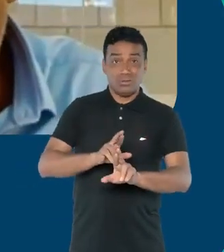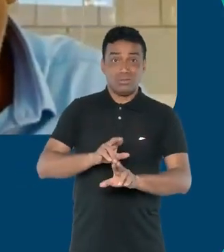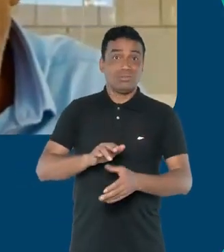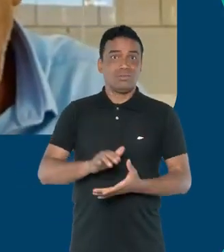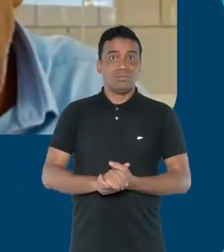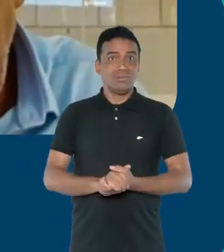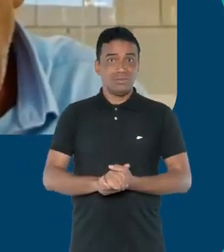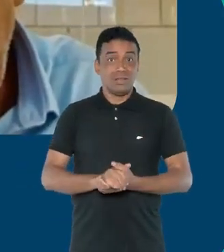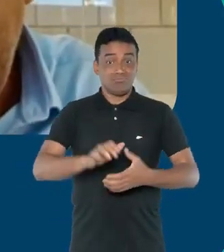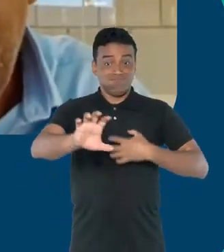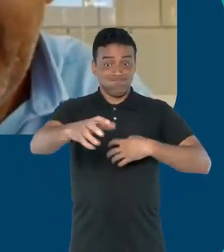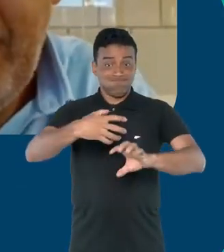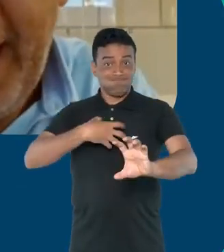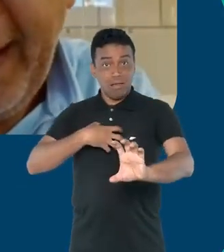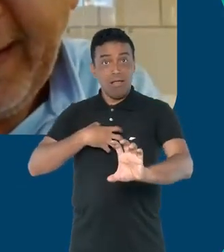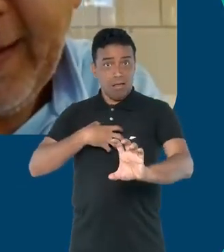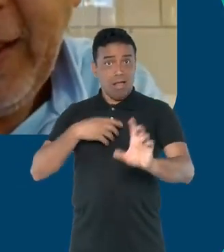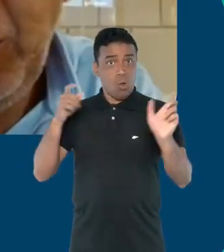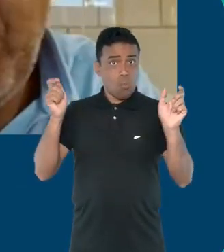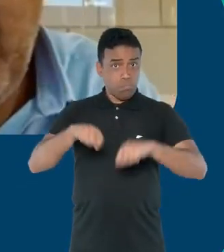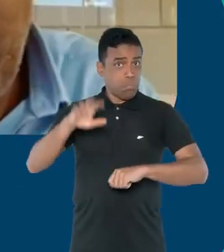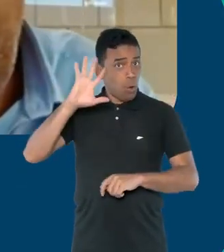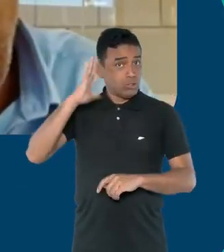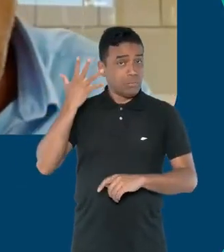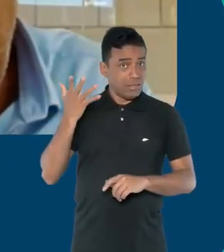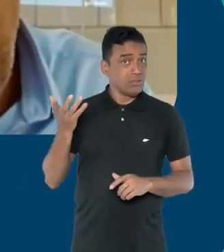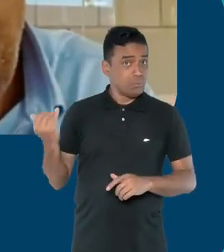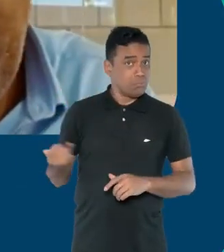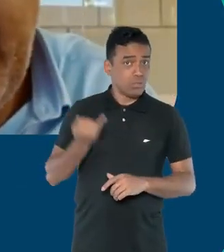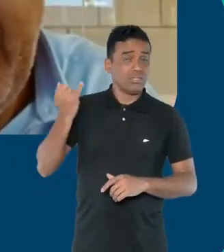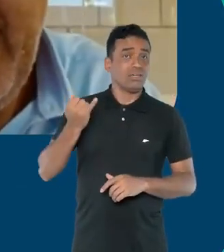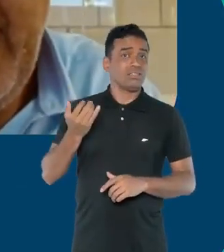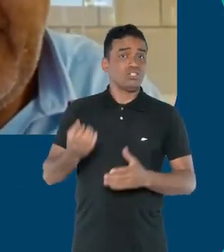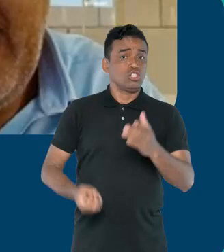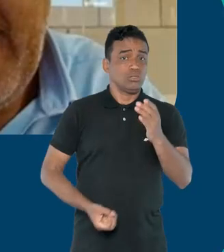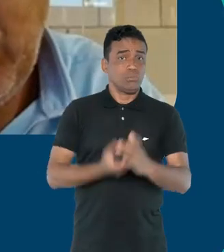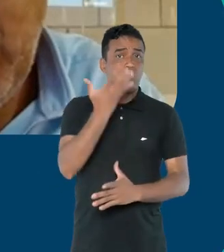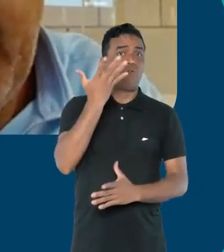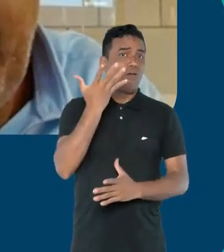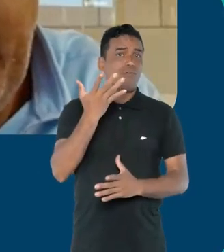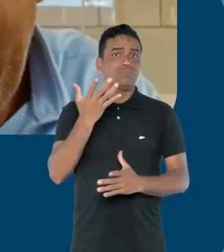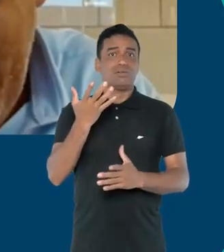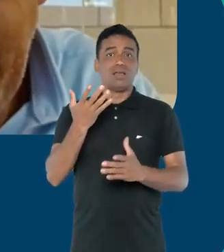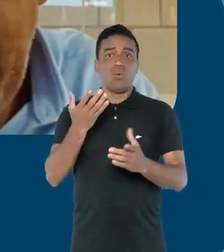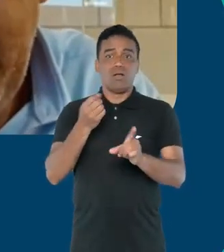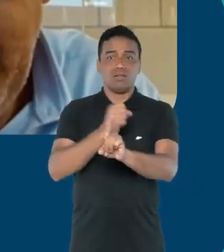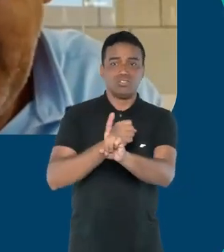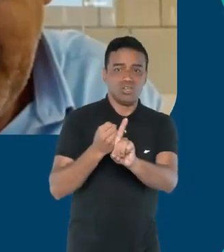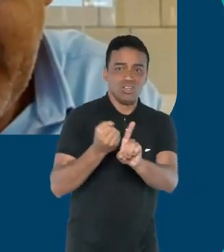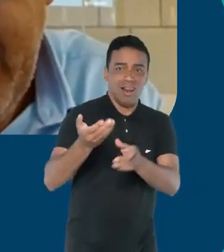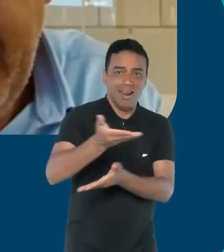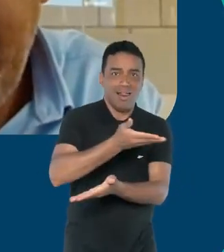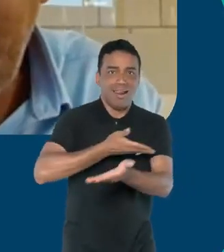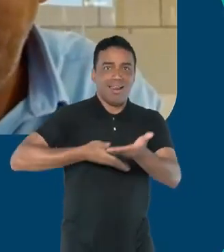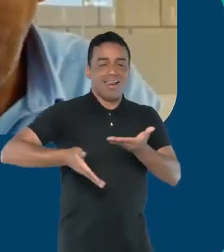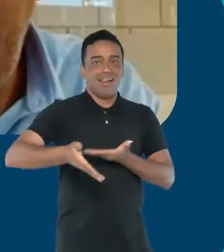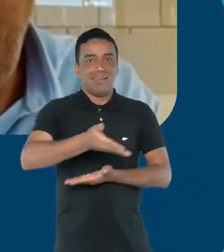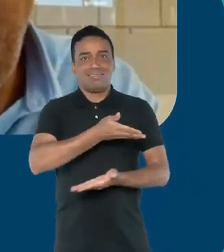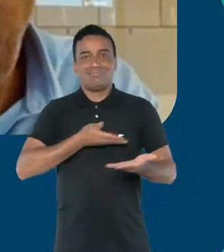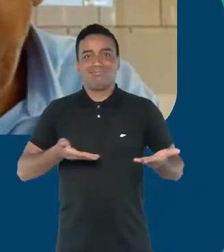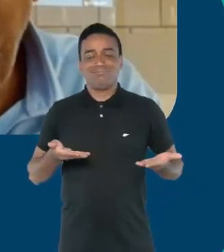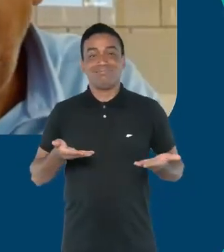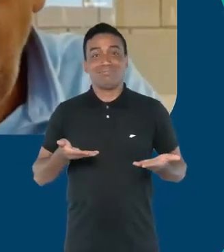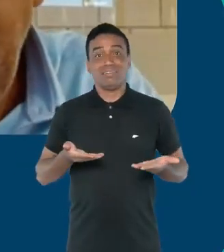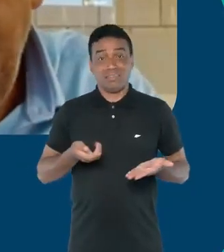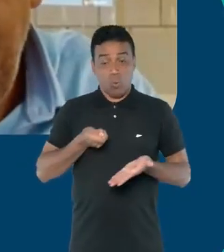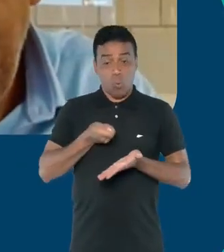fenômeno tão importante, capaz de promover, inclusive, né, a sociabilidade, digamos assim,